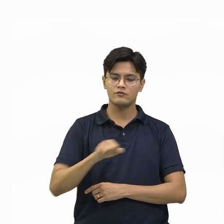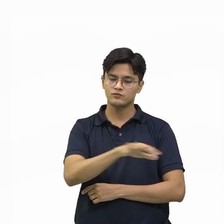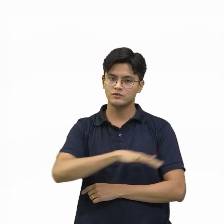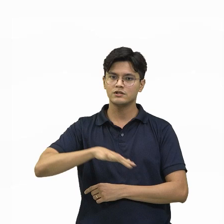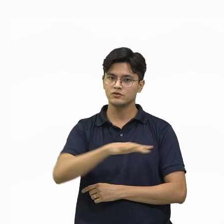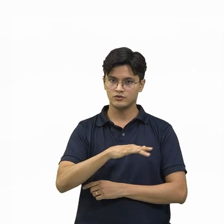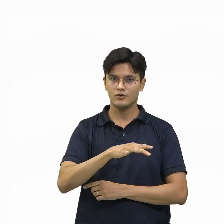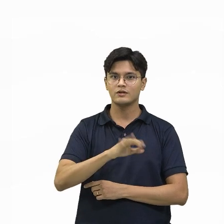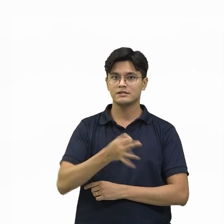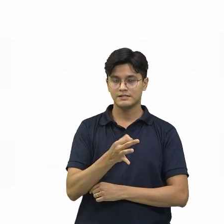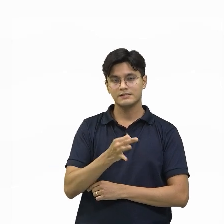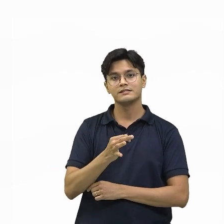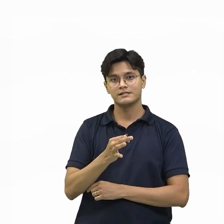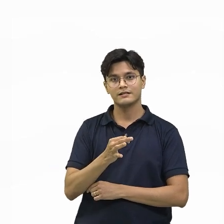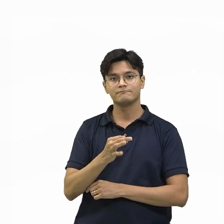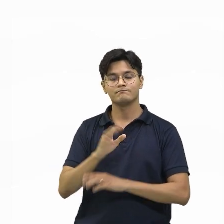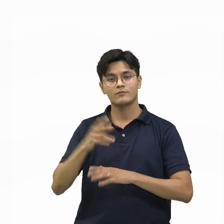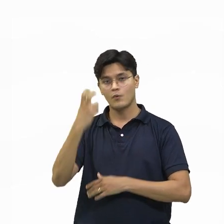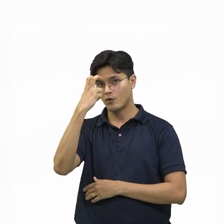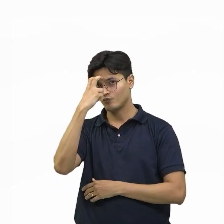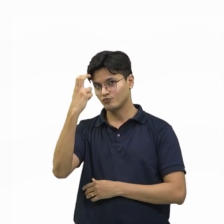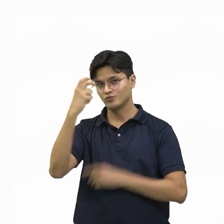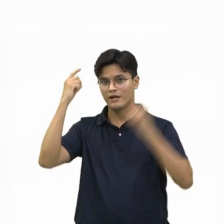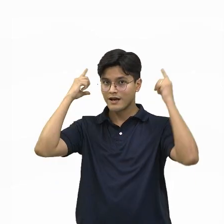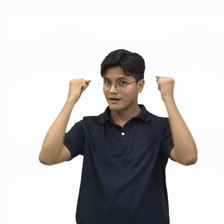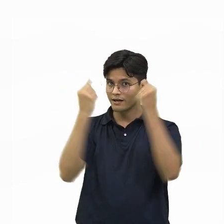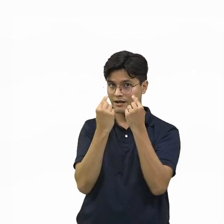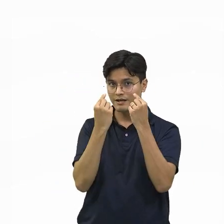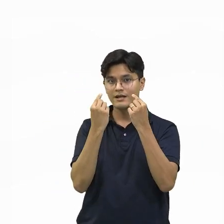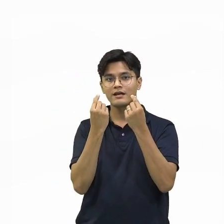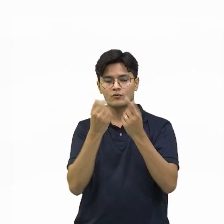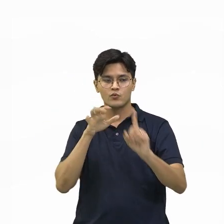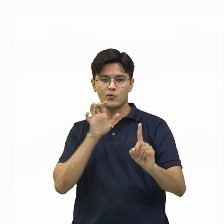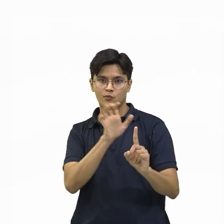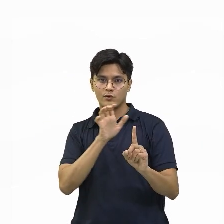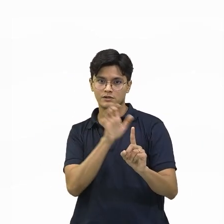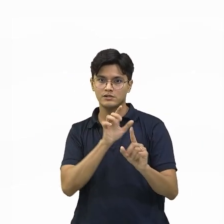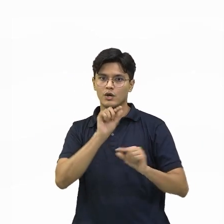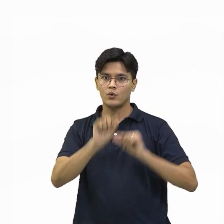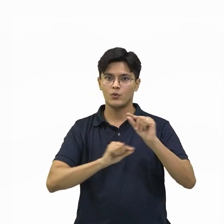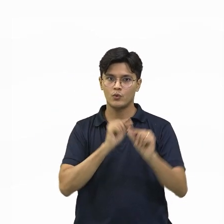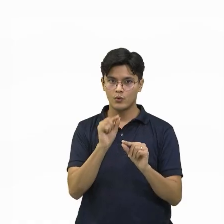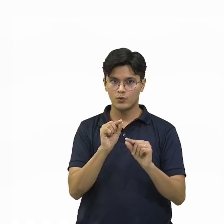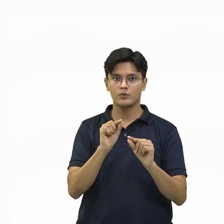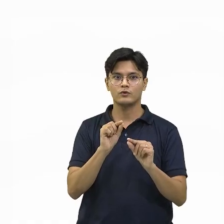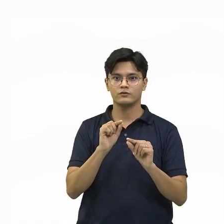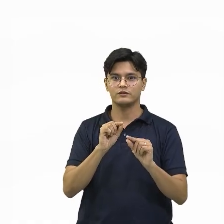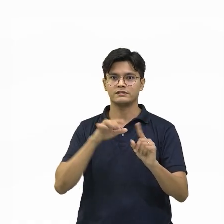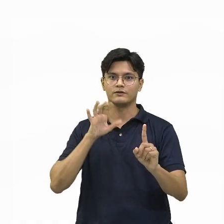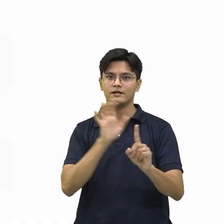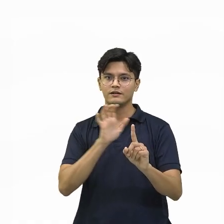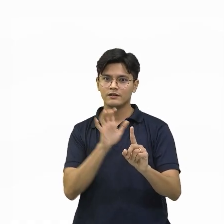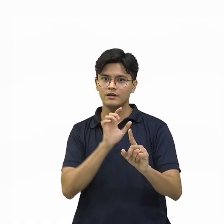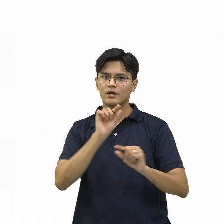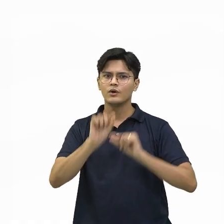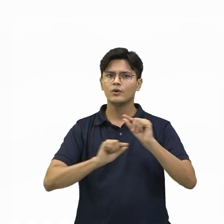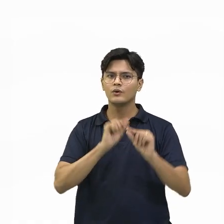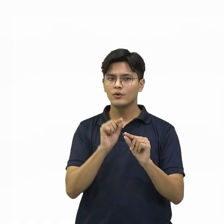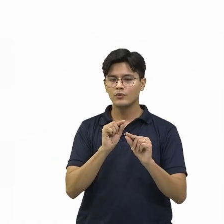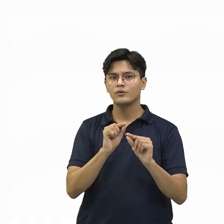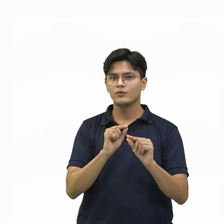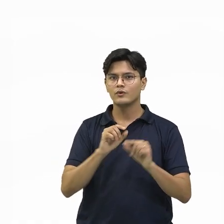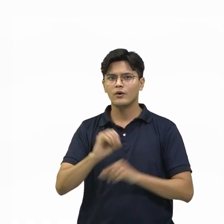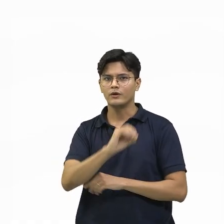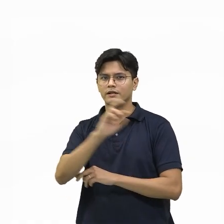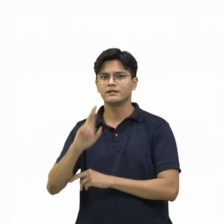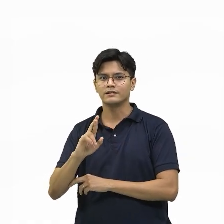grega começa a influenciar, né, o campo oriental. O helenismo ele vai ser justamente